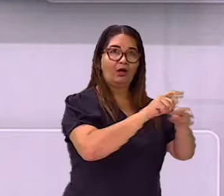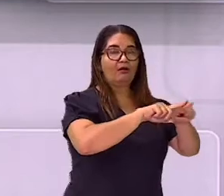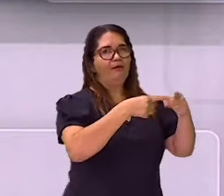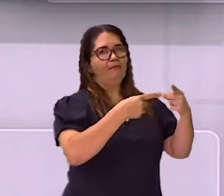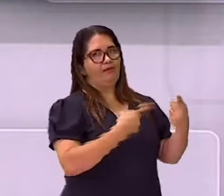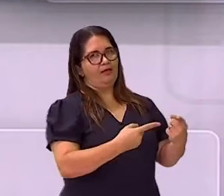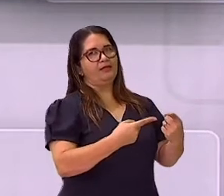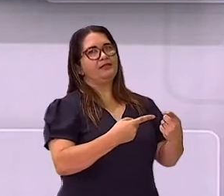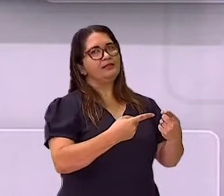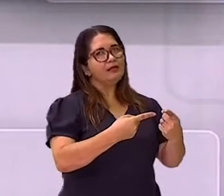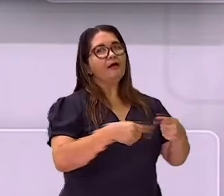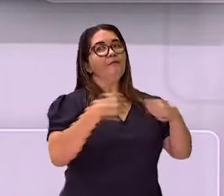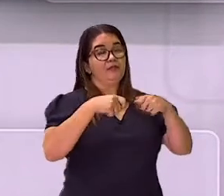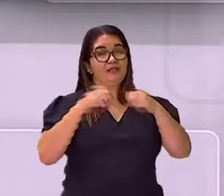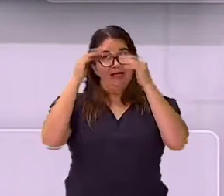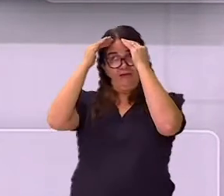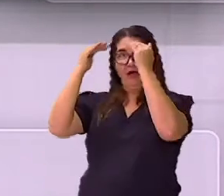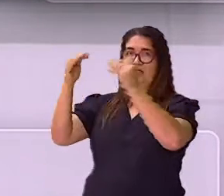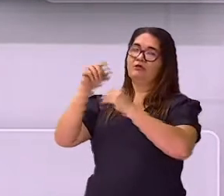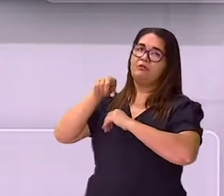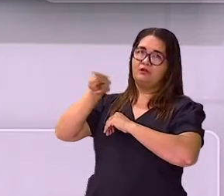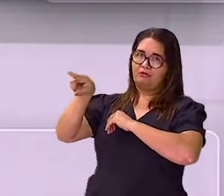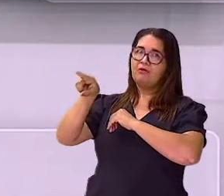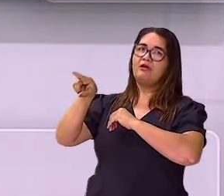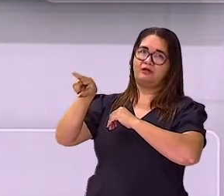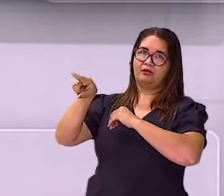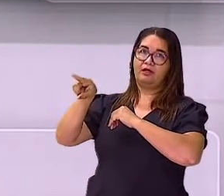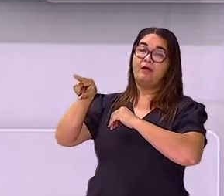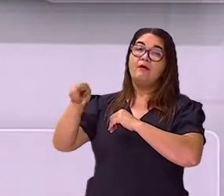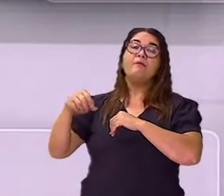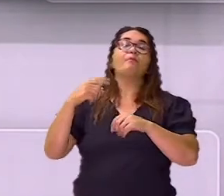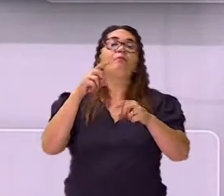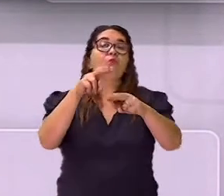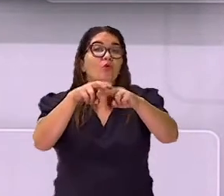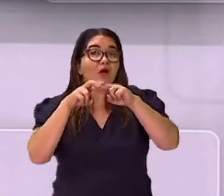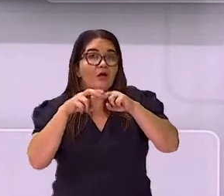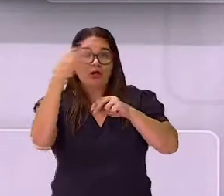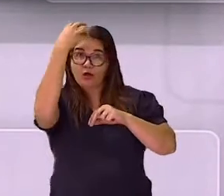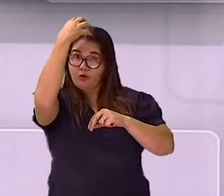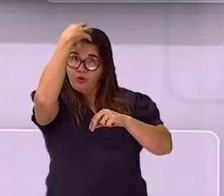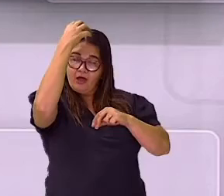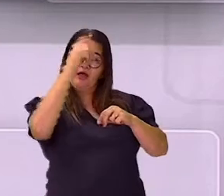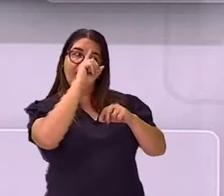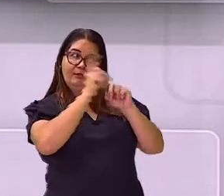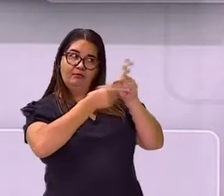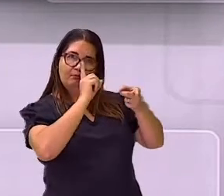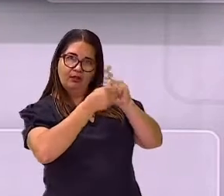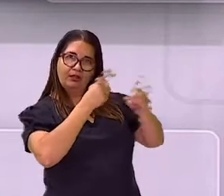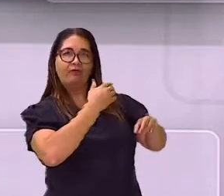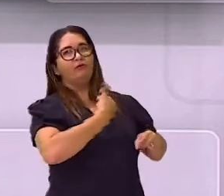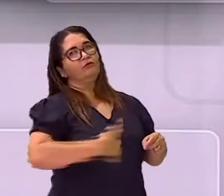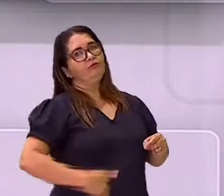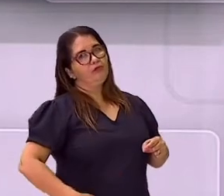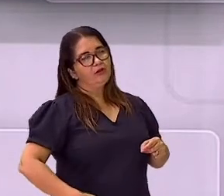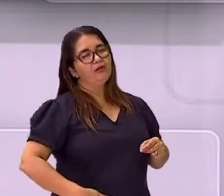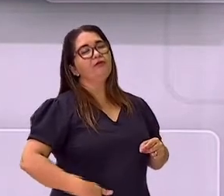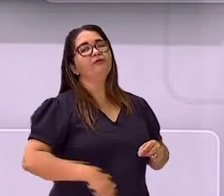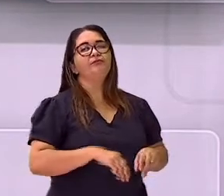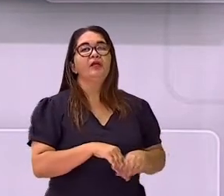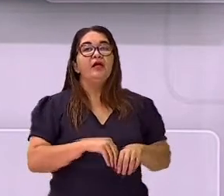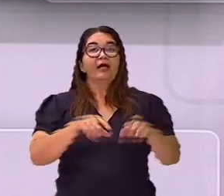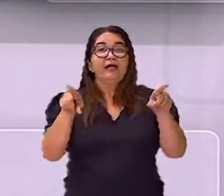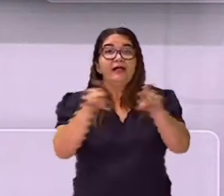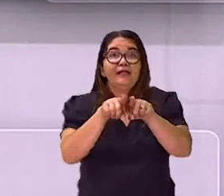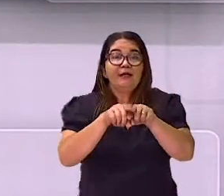rei. Para que as satrápias se mantivessem fiéis ao poder central, também haviam funcionários